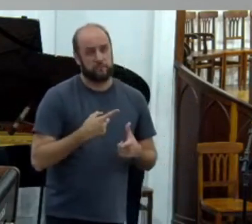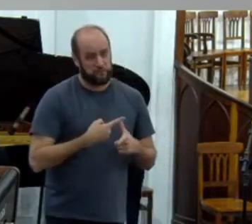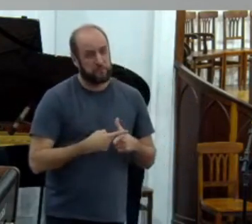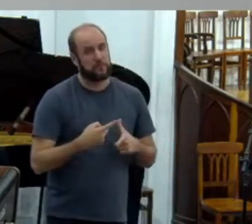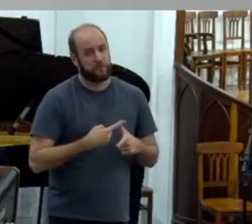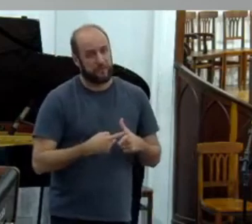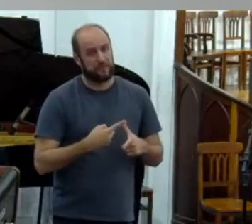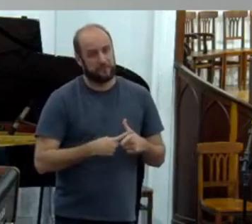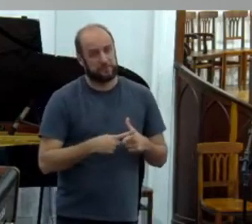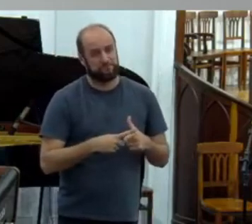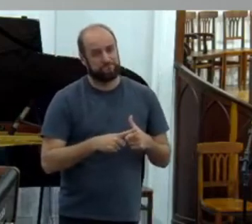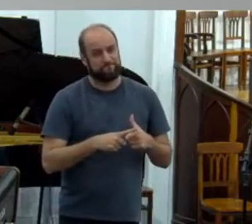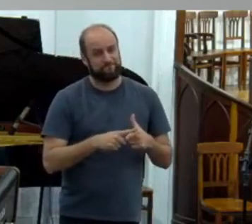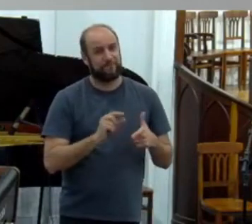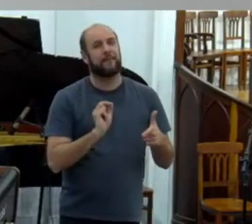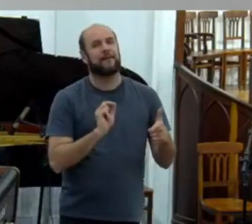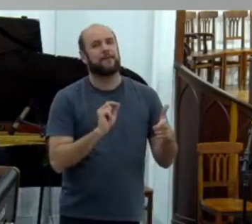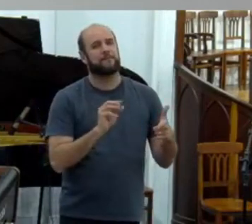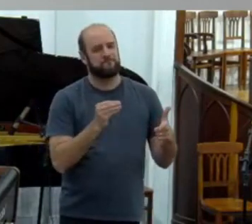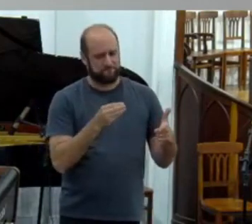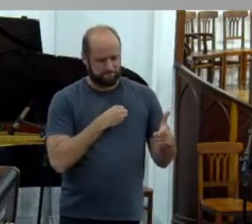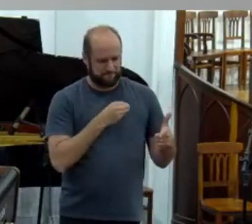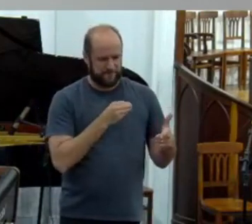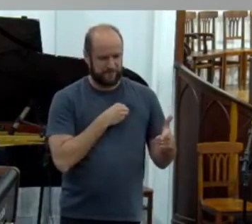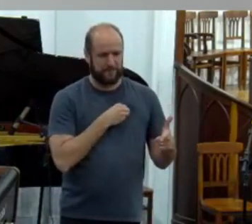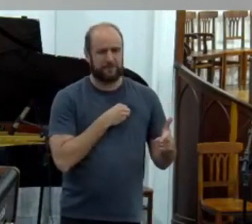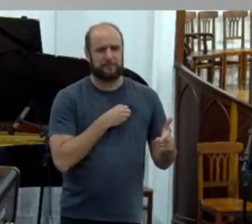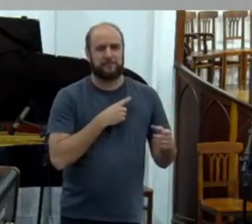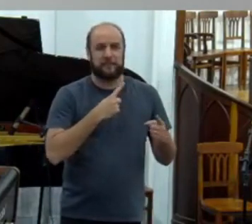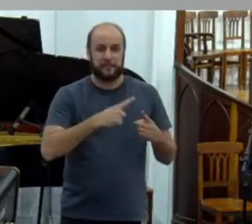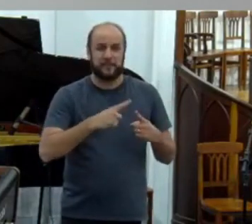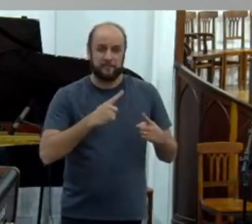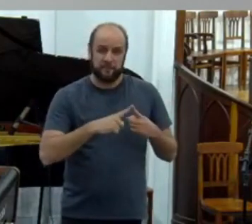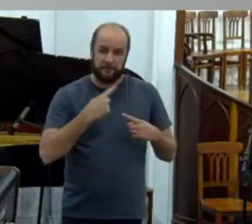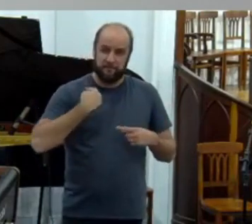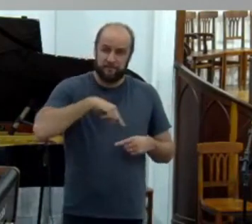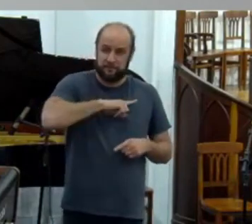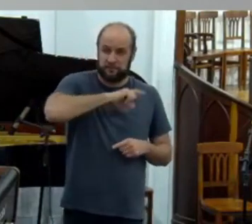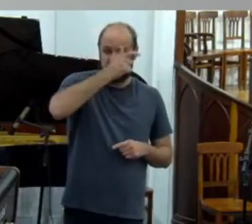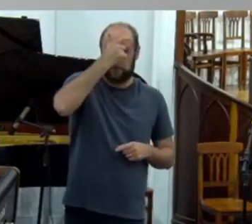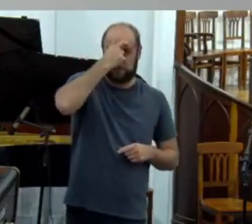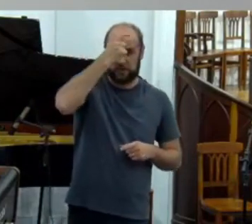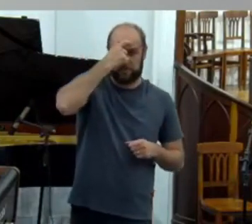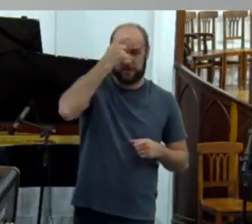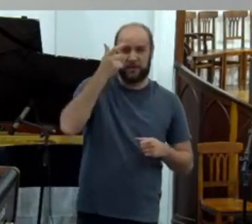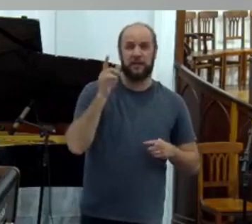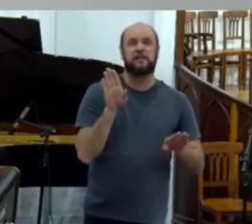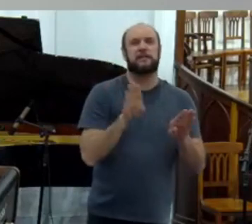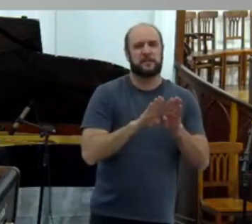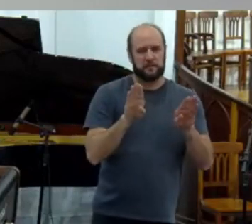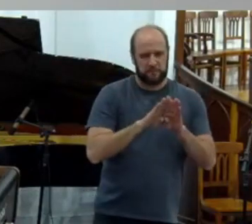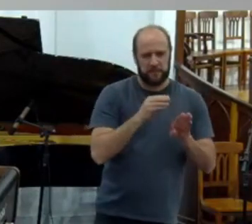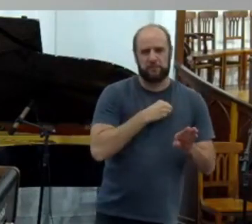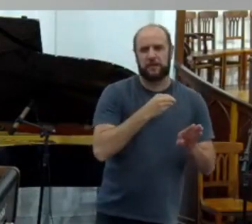se chama pecado. E nossas faculdades também caíram. Nossa consciência, o